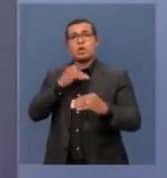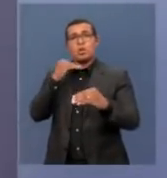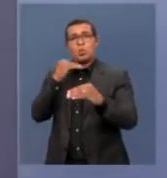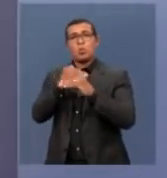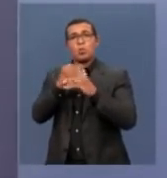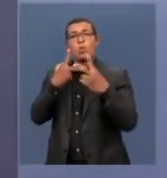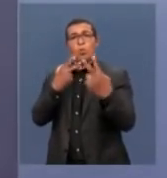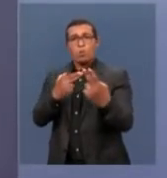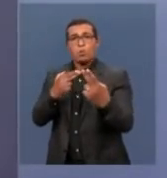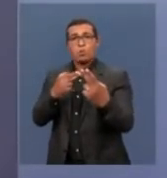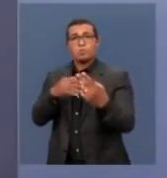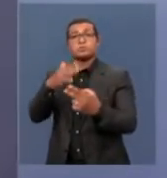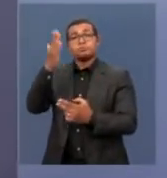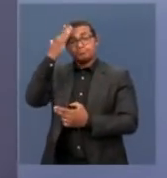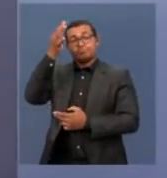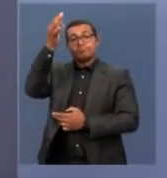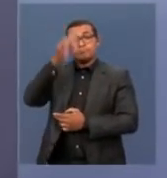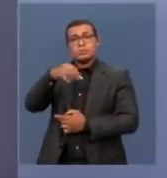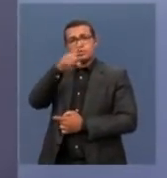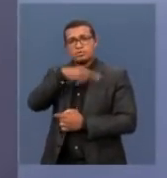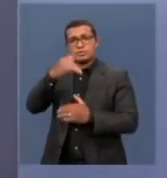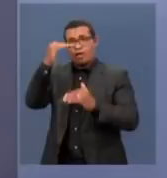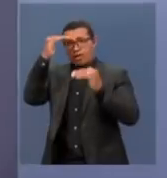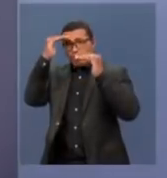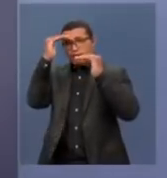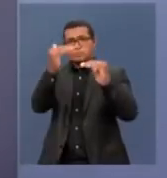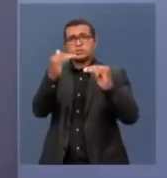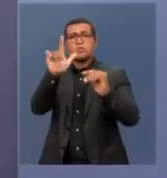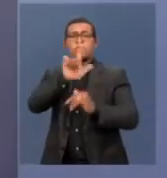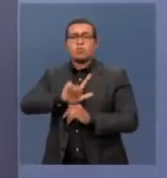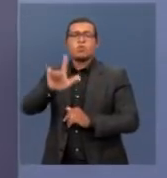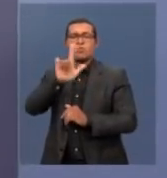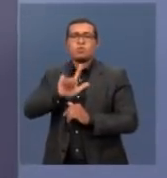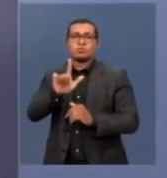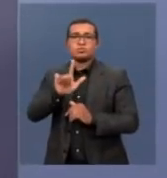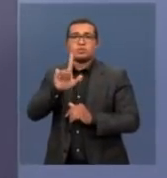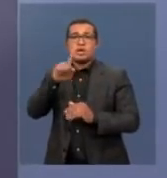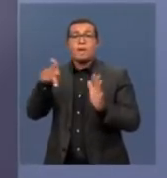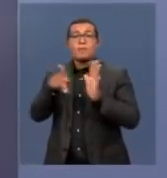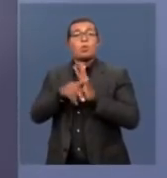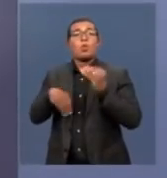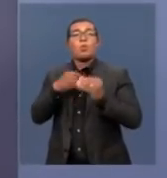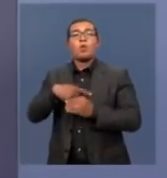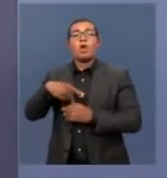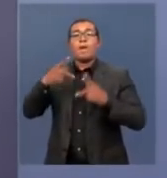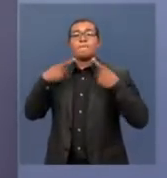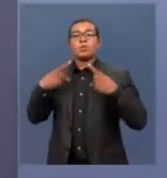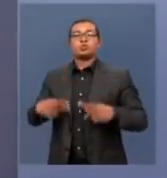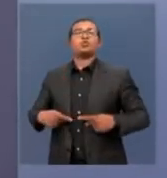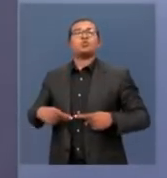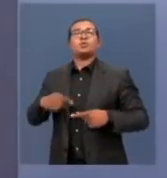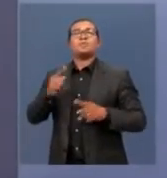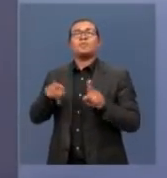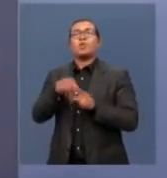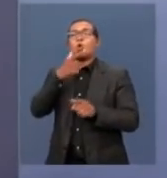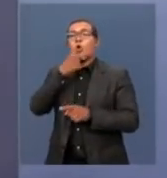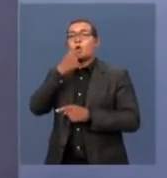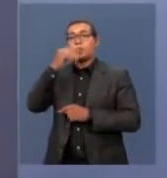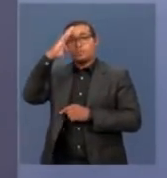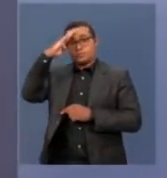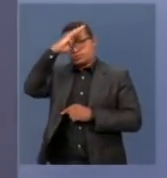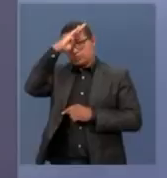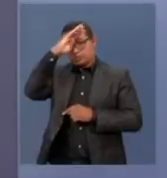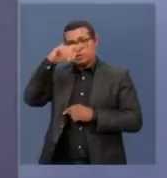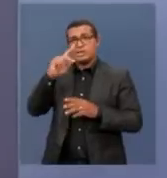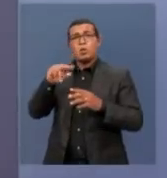certeza nós vamos respeitar e vamos é essa é a posição de de jair bolsonaro certo então nós não